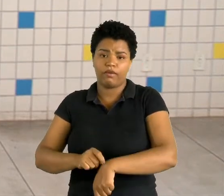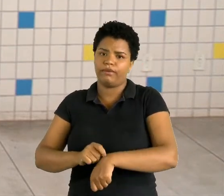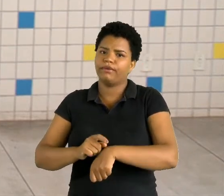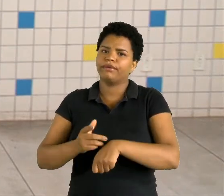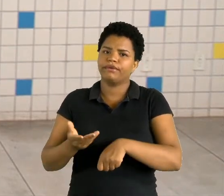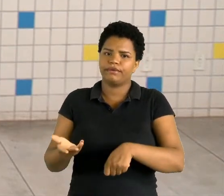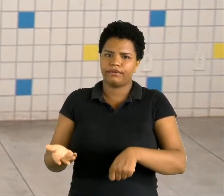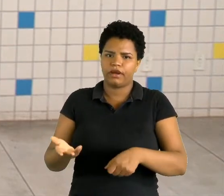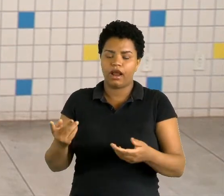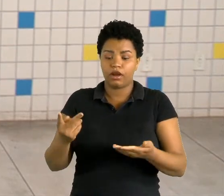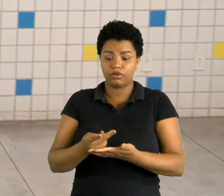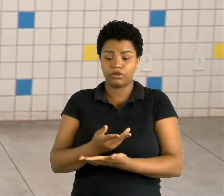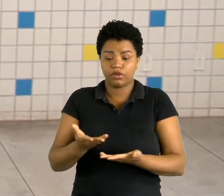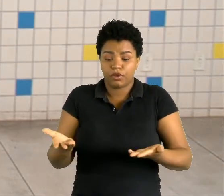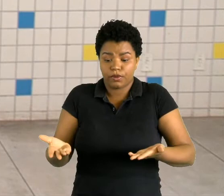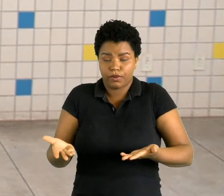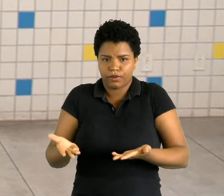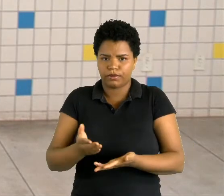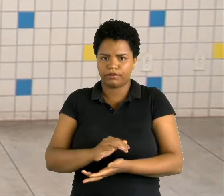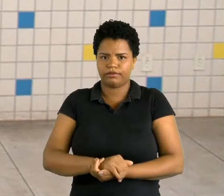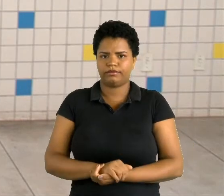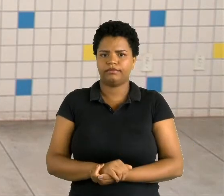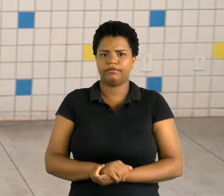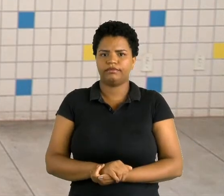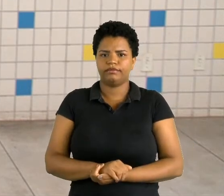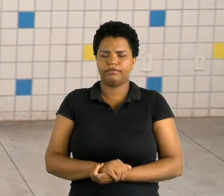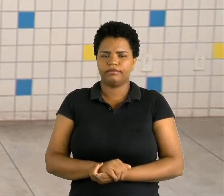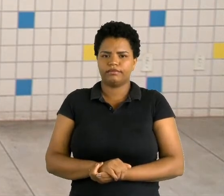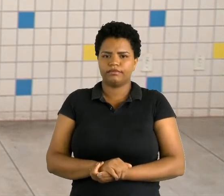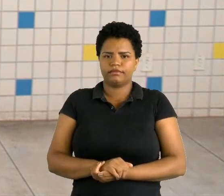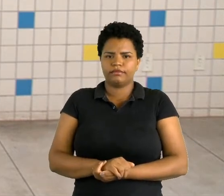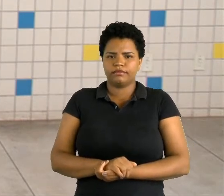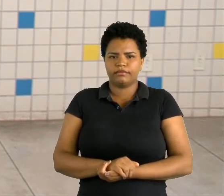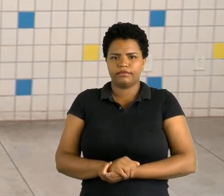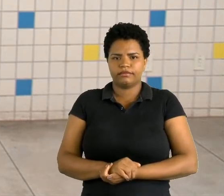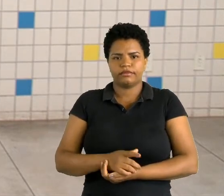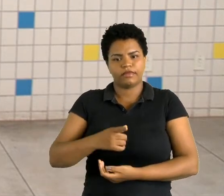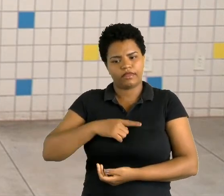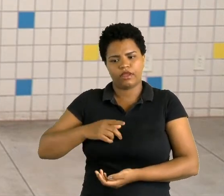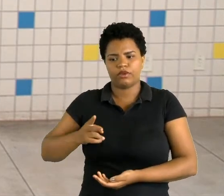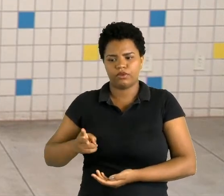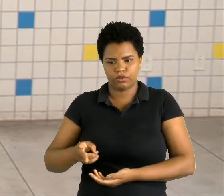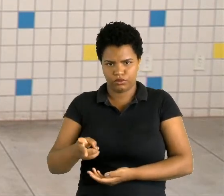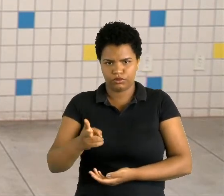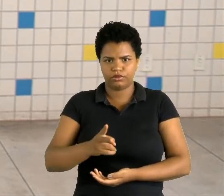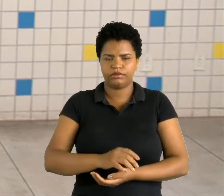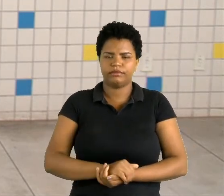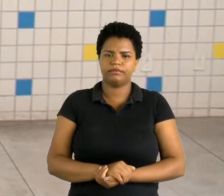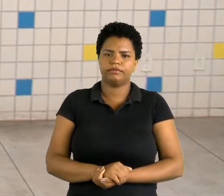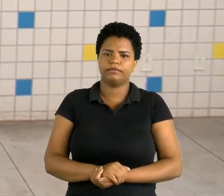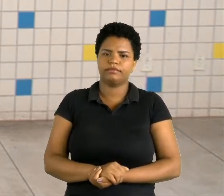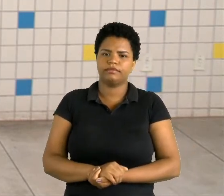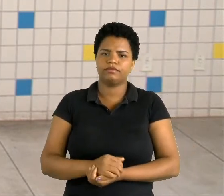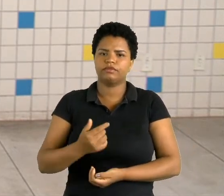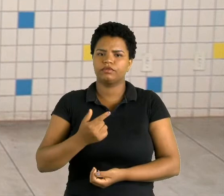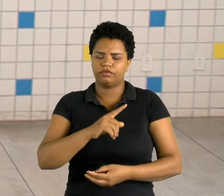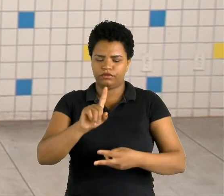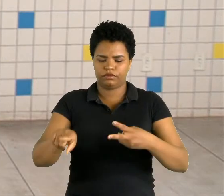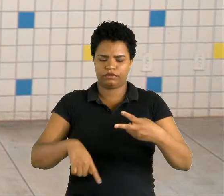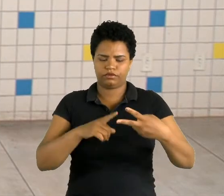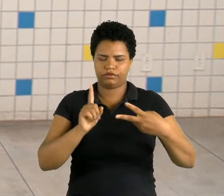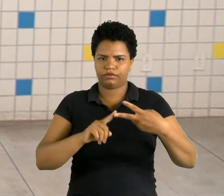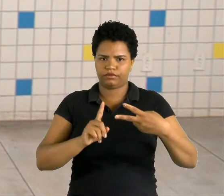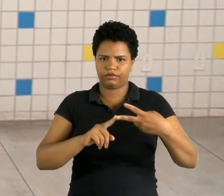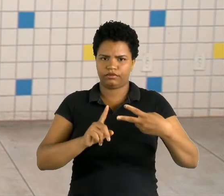está acontecendo, né? Então é algo que está tendo uma continuidade. A segunda possibilidade são em